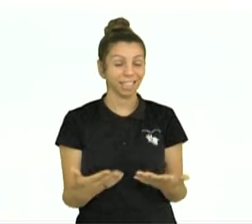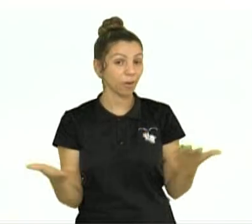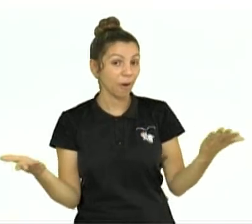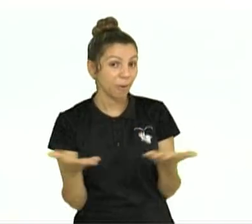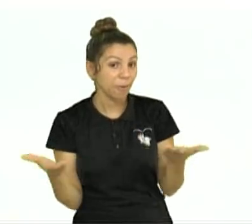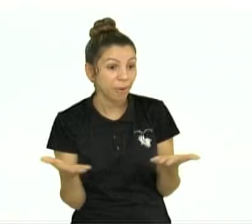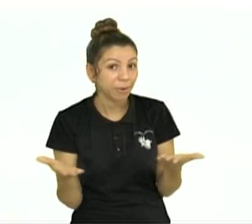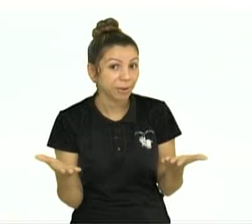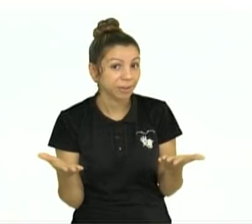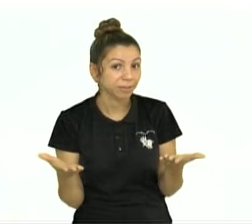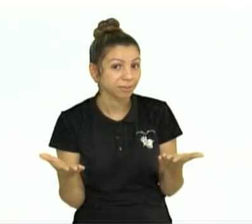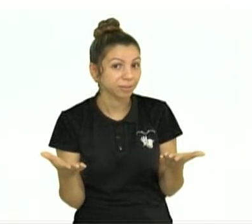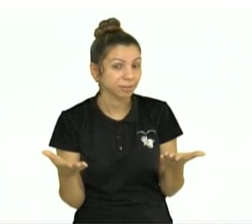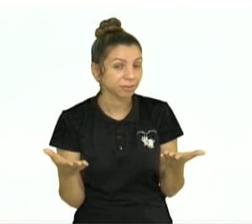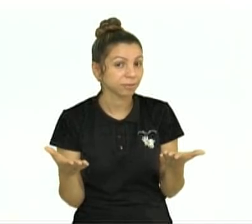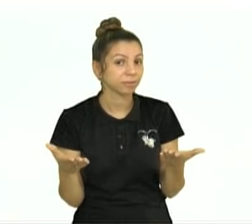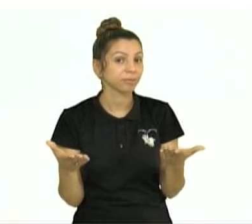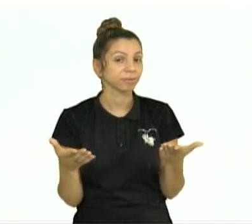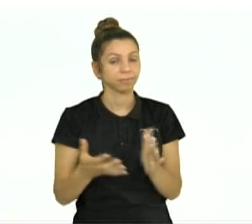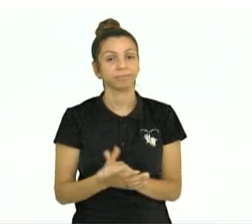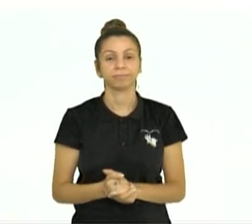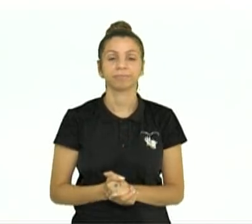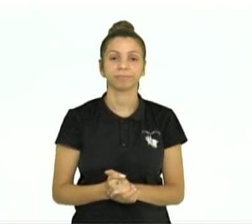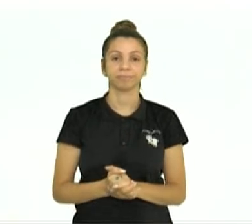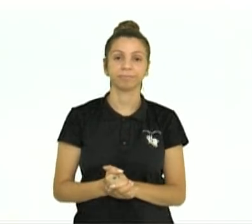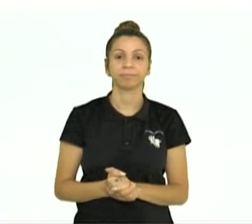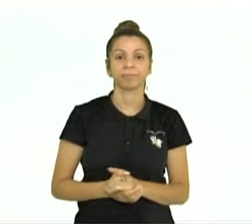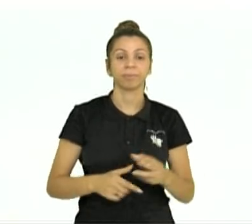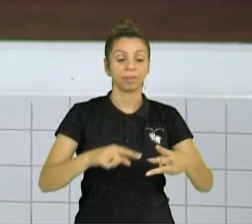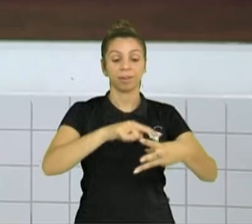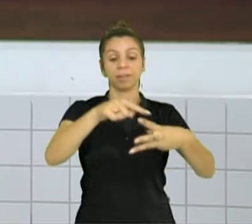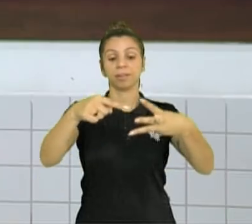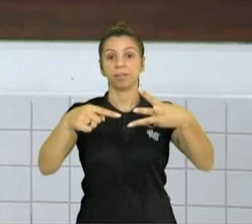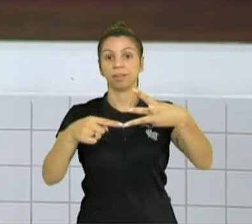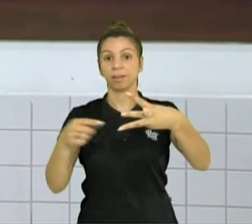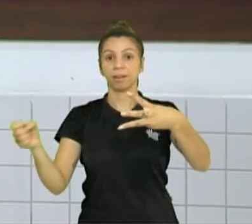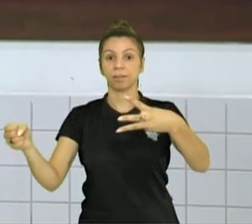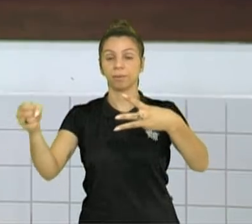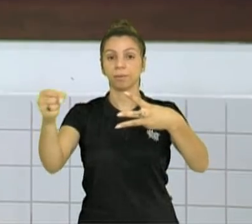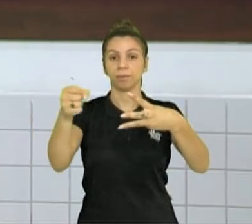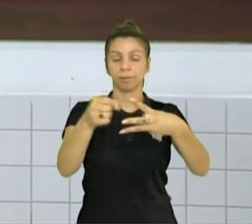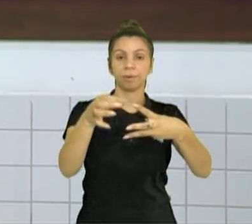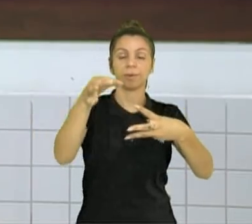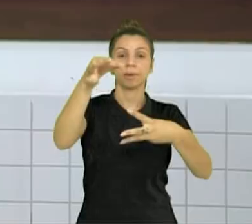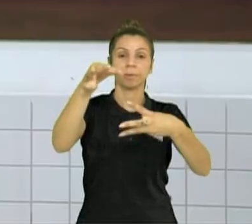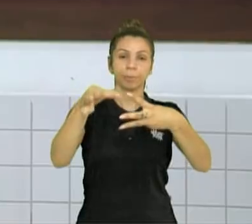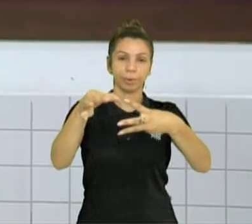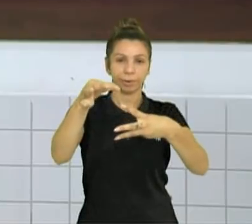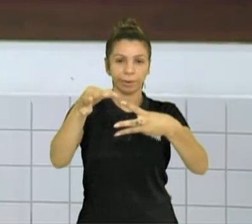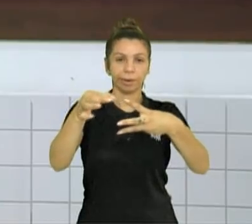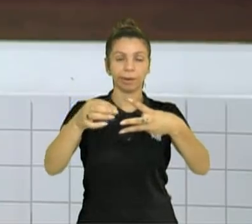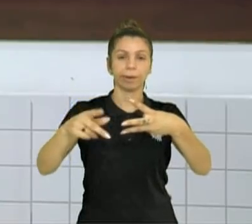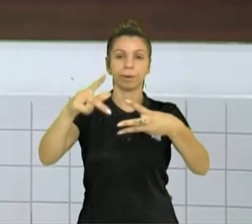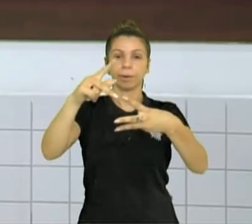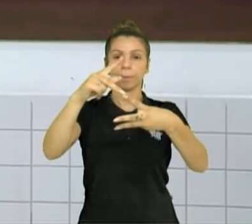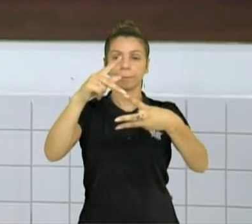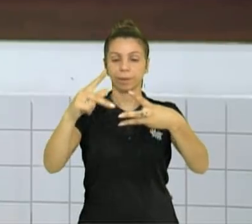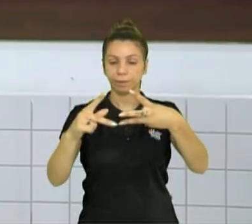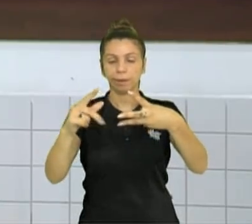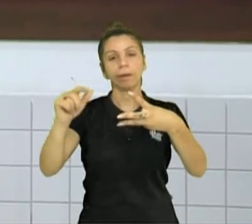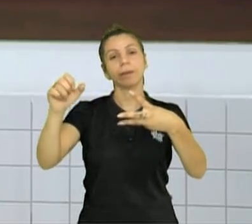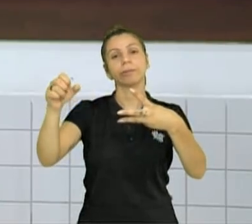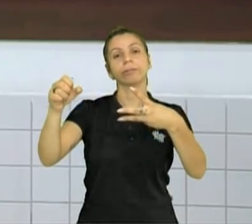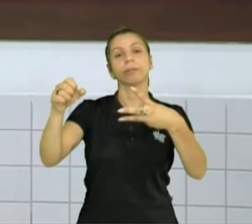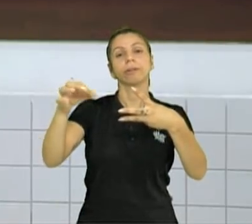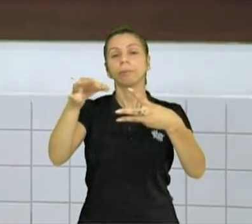de cara, né? Essa tripartição legislativo, executivo, judiciário, que vocês vão estudar um pouquinho